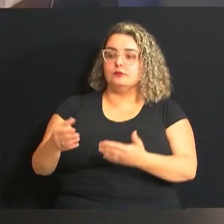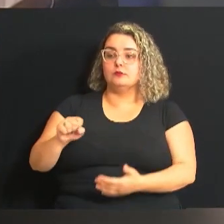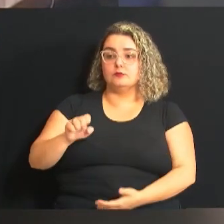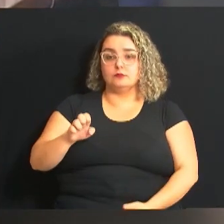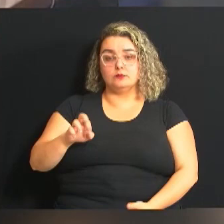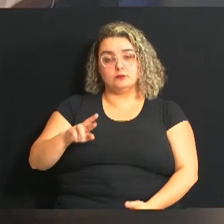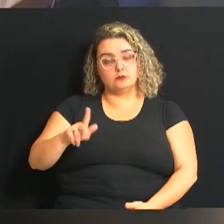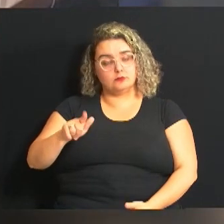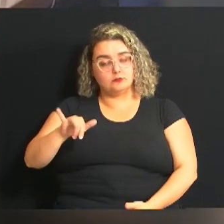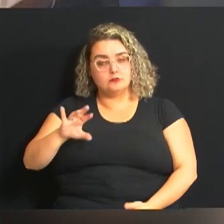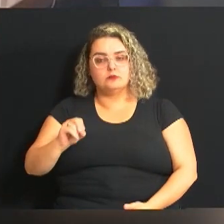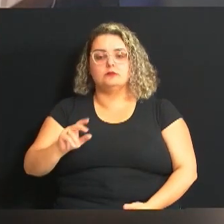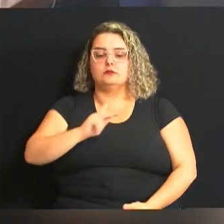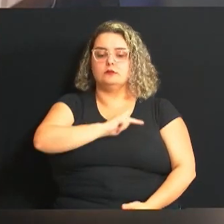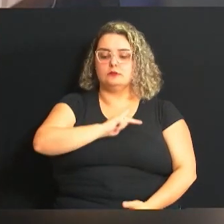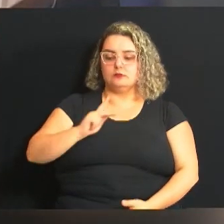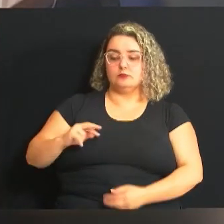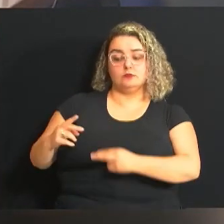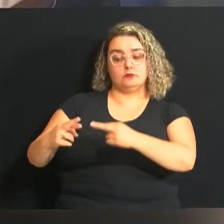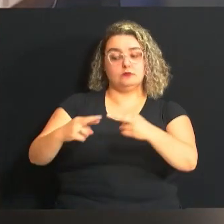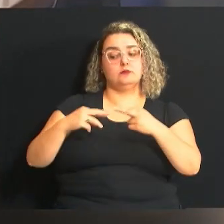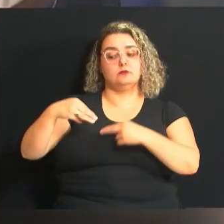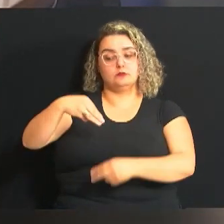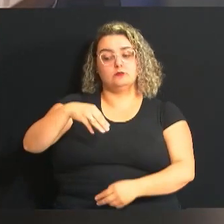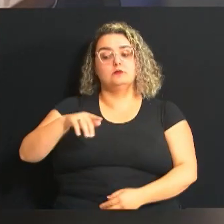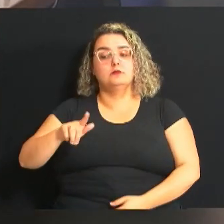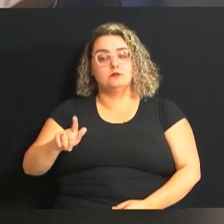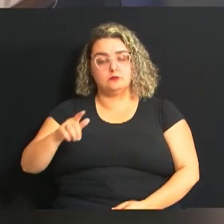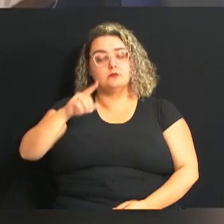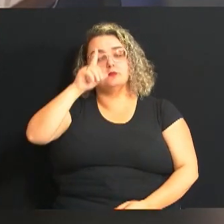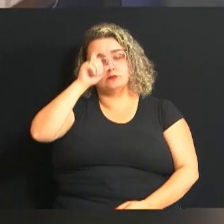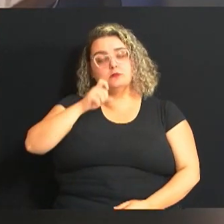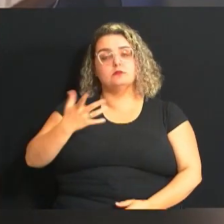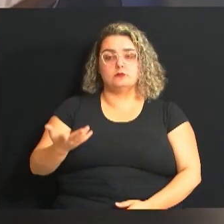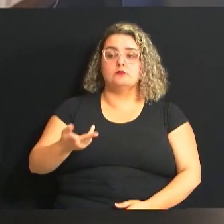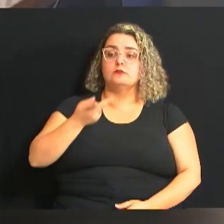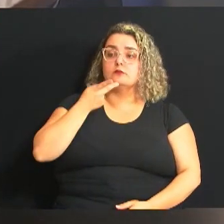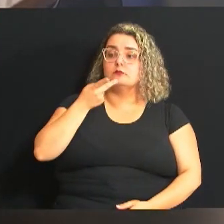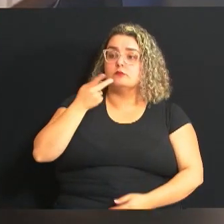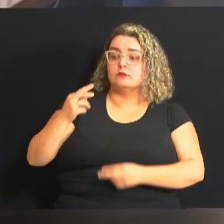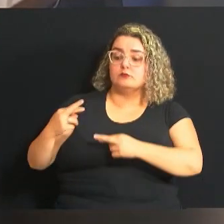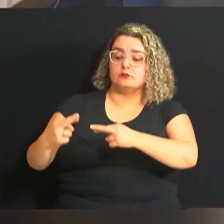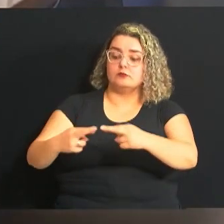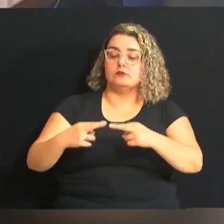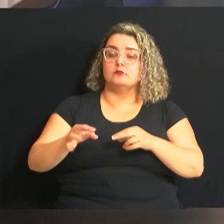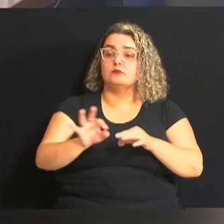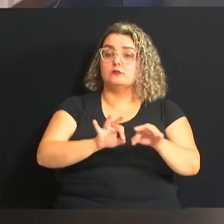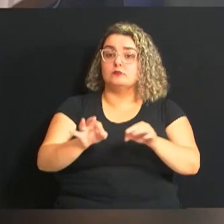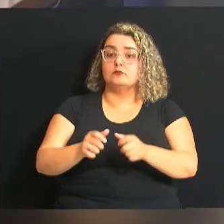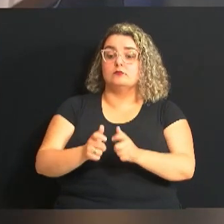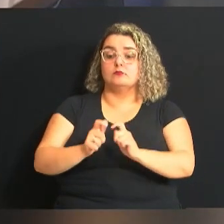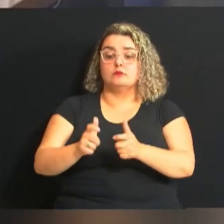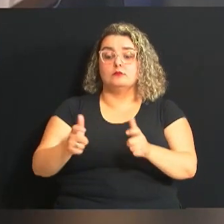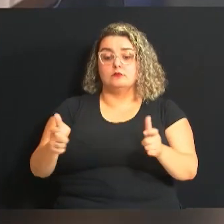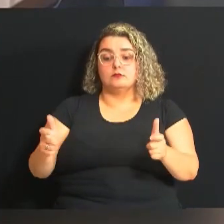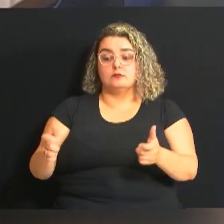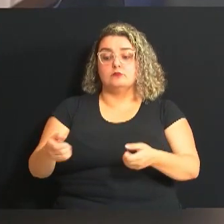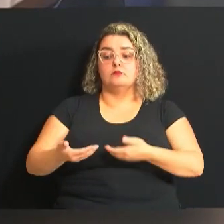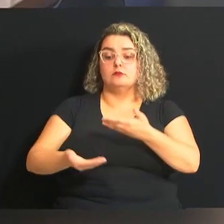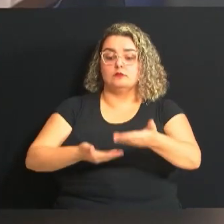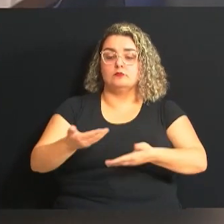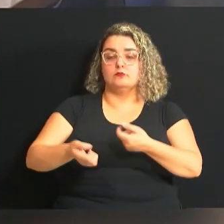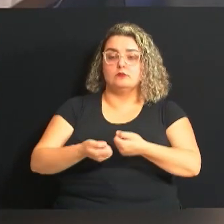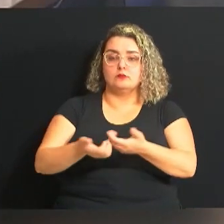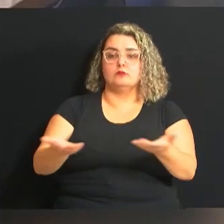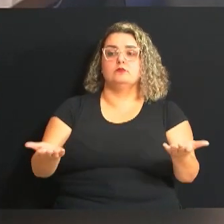Bisoni, presidente da rede Mário Gatti. Ele comentou que a rede está com um projeto de aumento da oferta de serviço, além